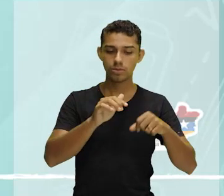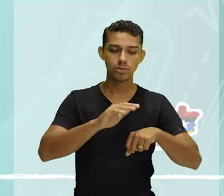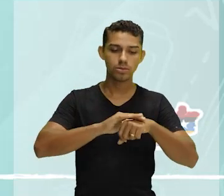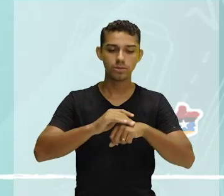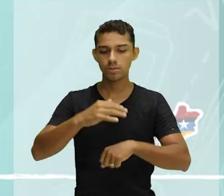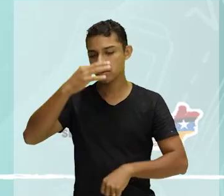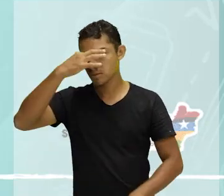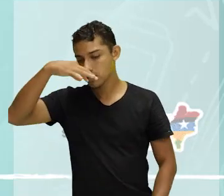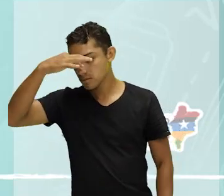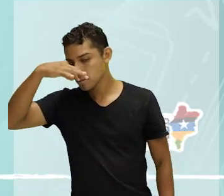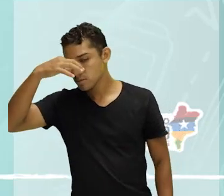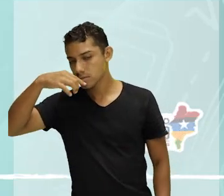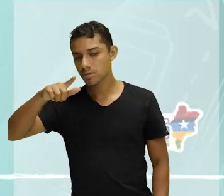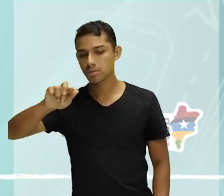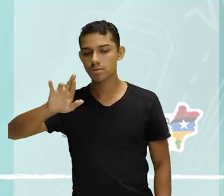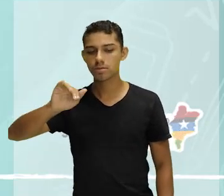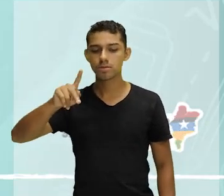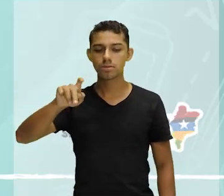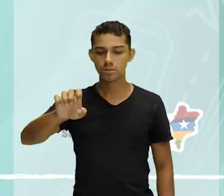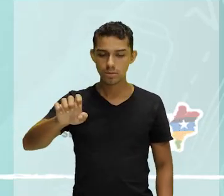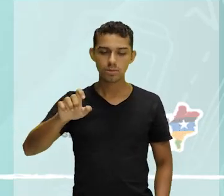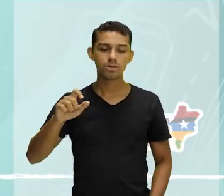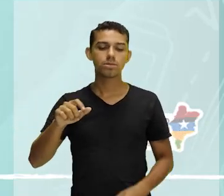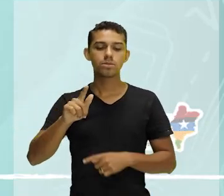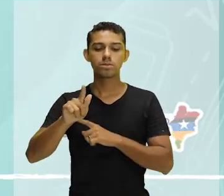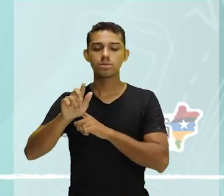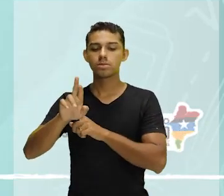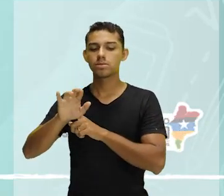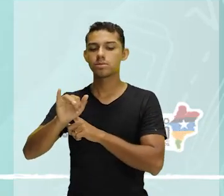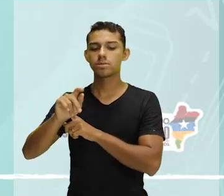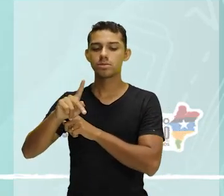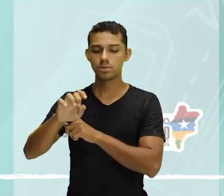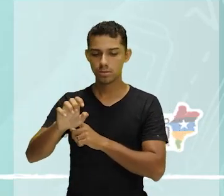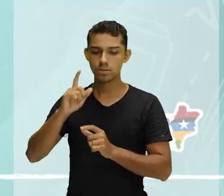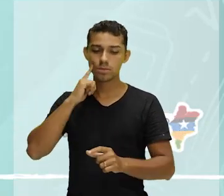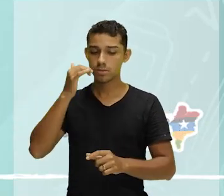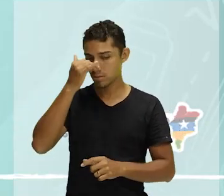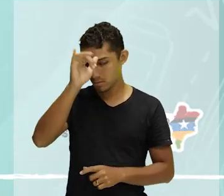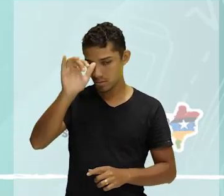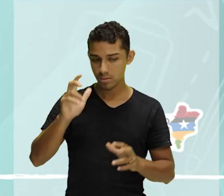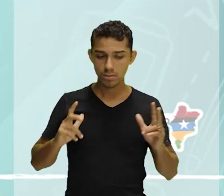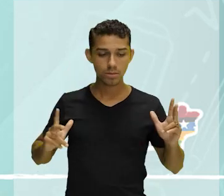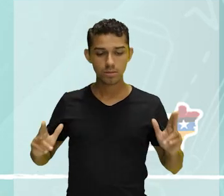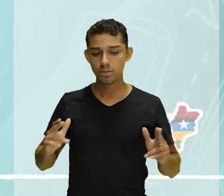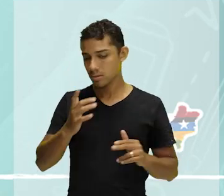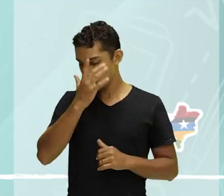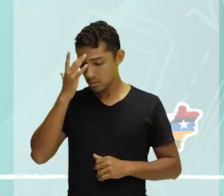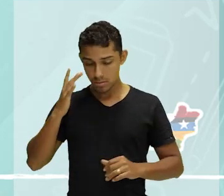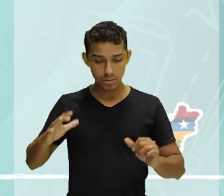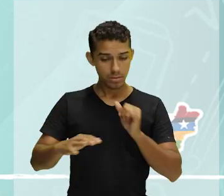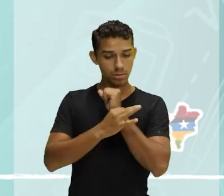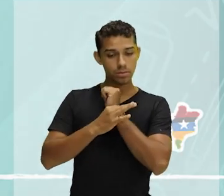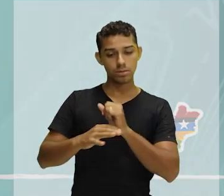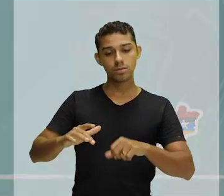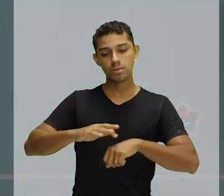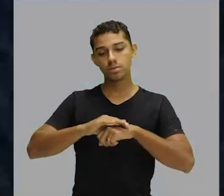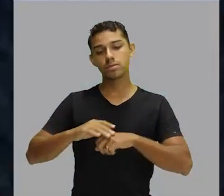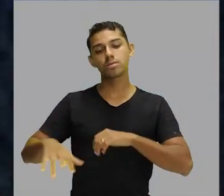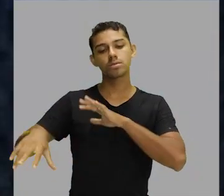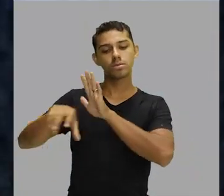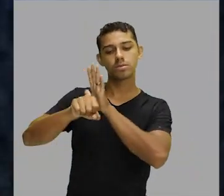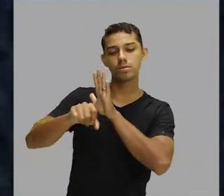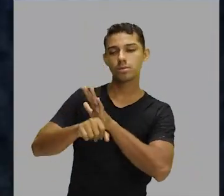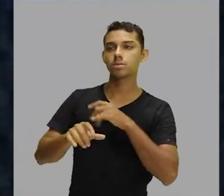gripe, né? Uma doença muito conhecida, a gente tem que evitar, tem que ser o mesmo procedimento para se proteger contra o coronavírus,